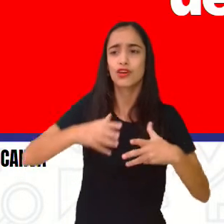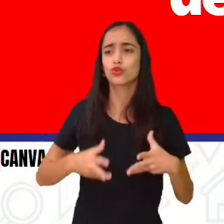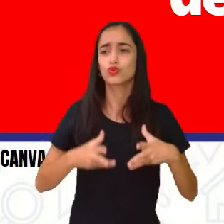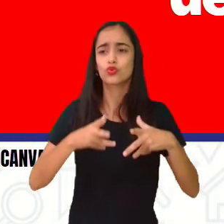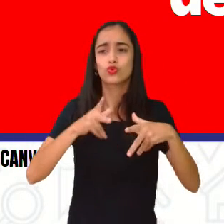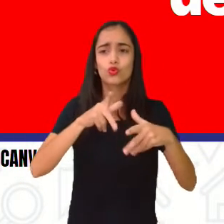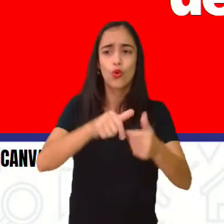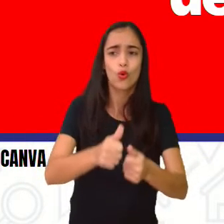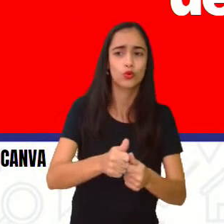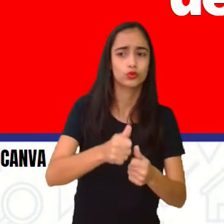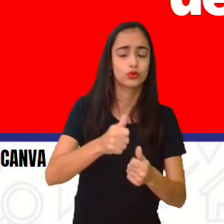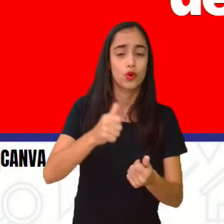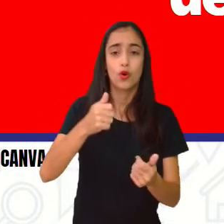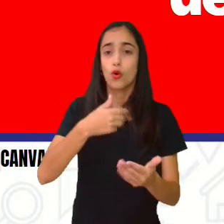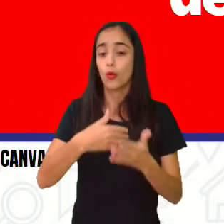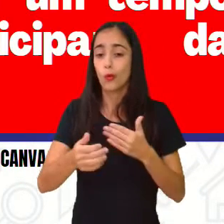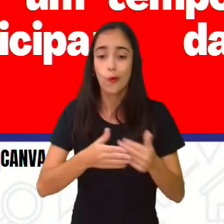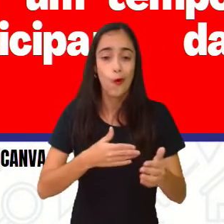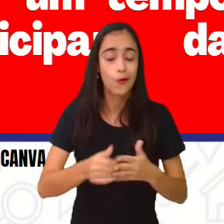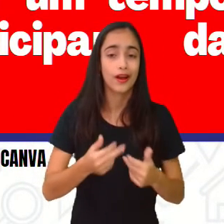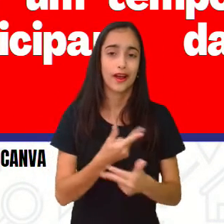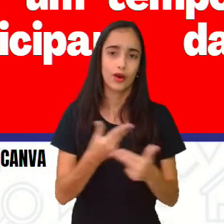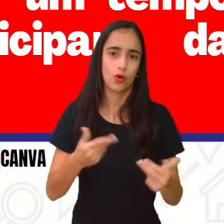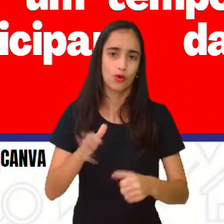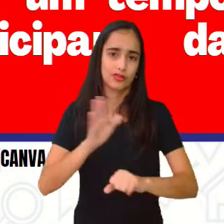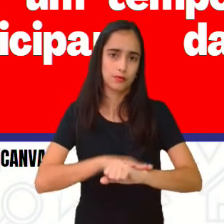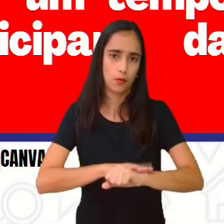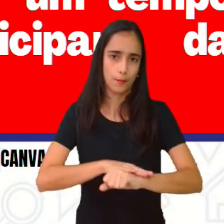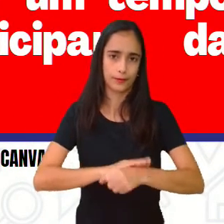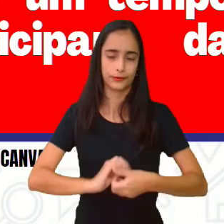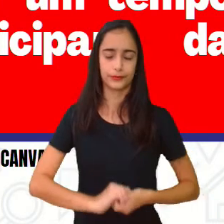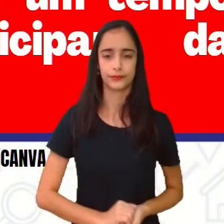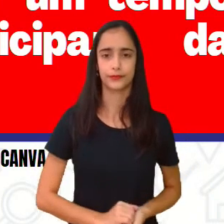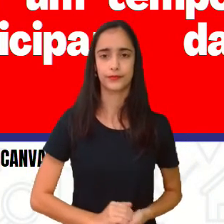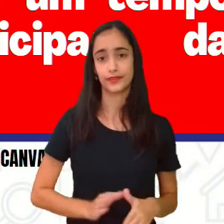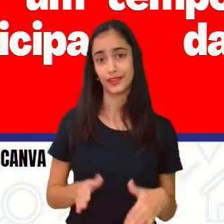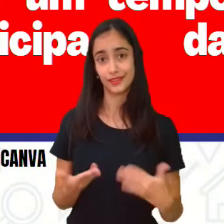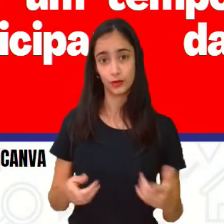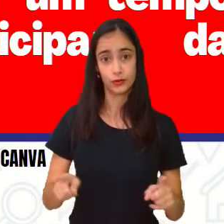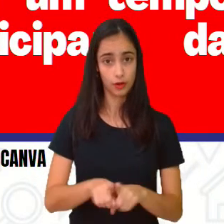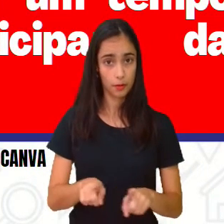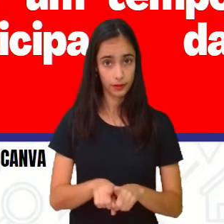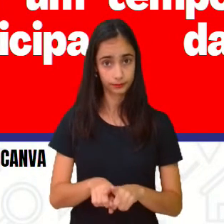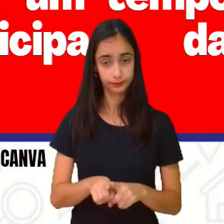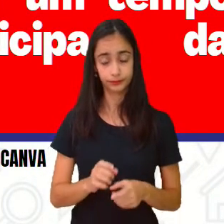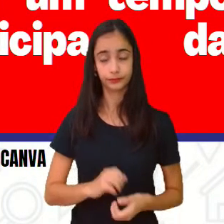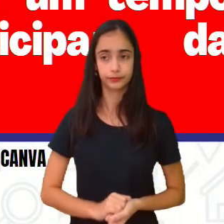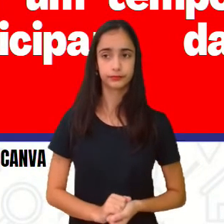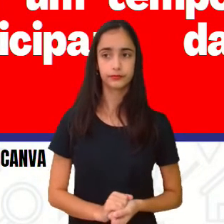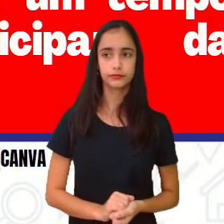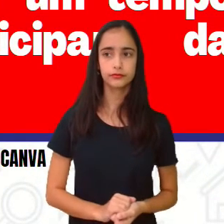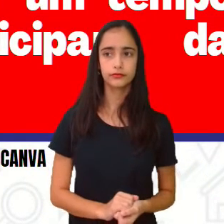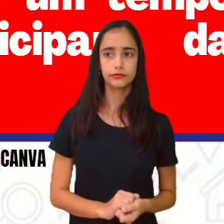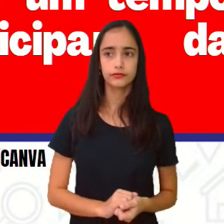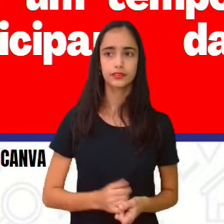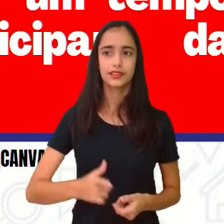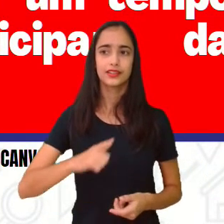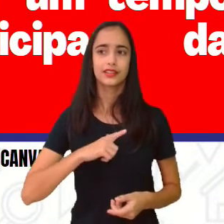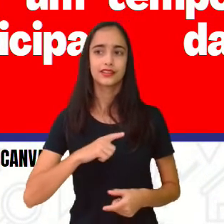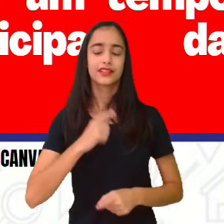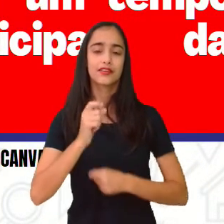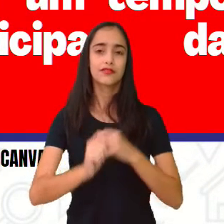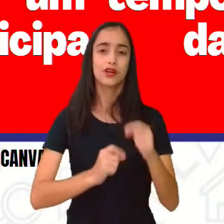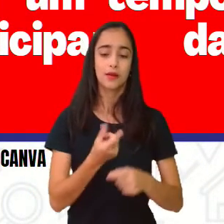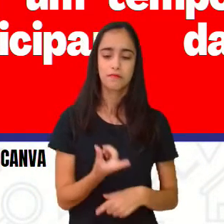de cidadãos ali que julgavam tudo, certo? Instituiu, por exemplo, aí, ó, a remuneração para